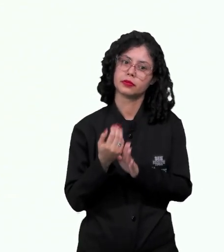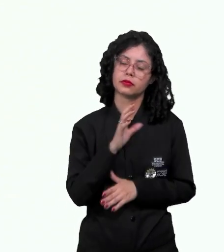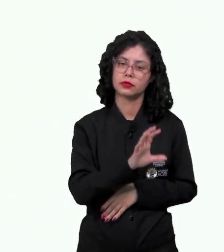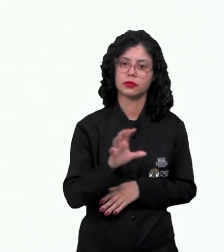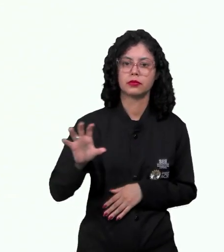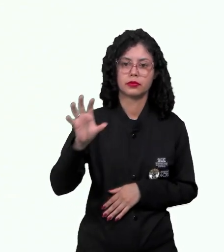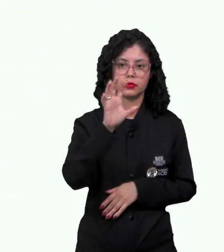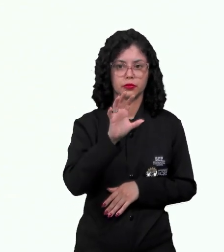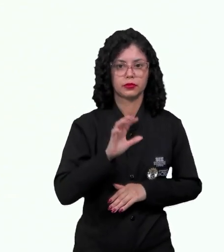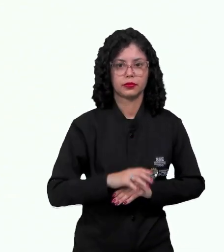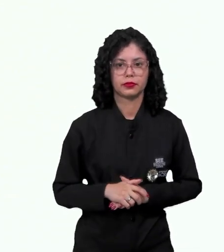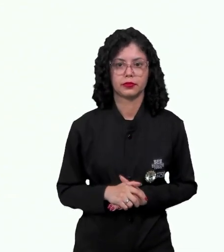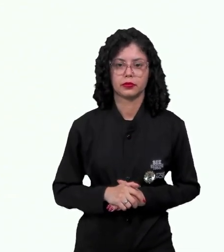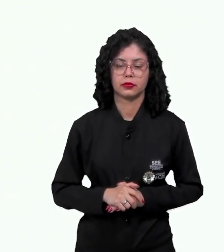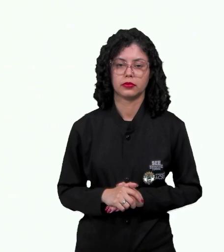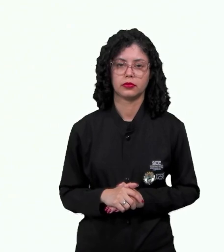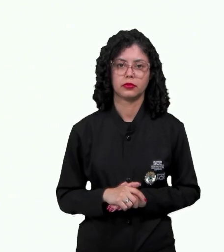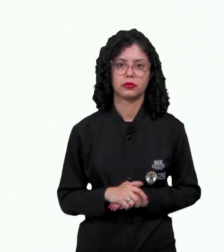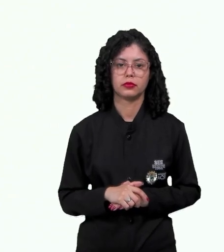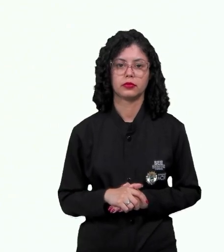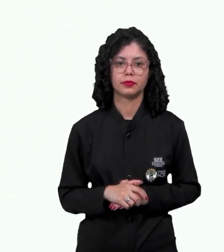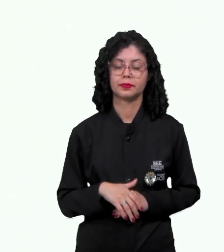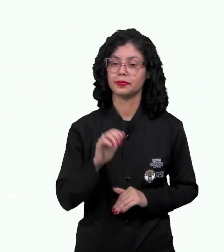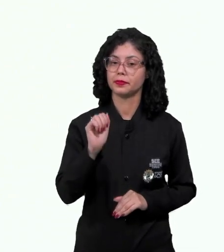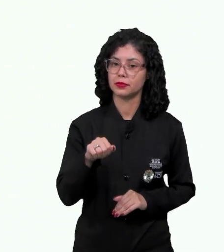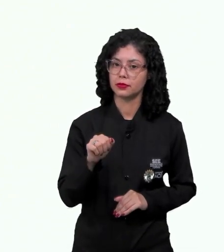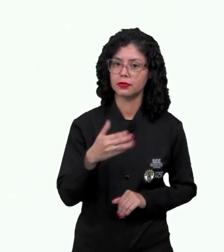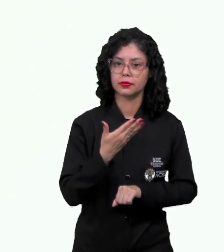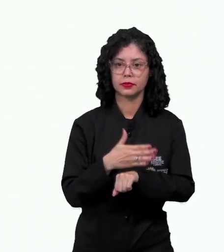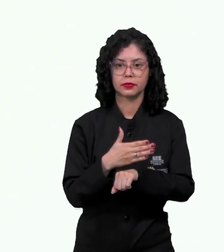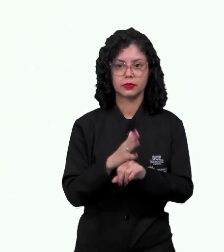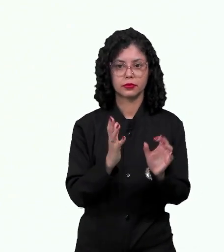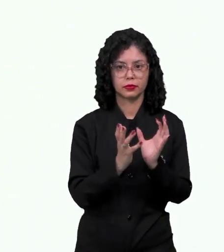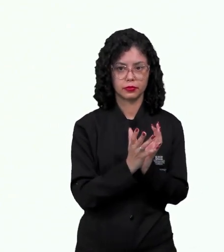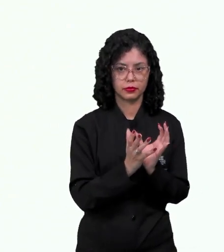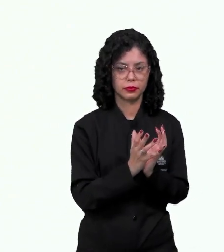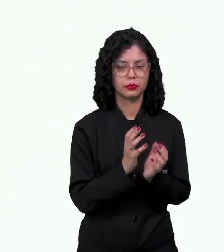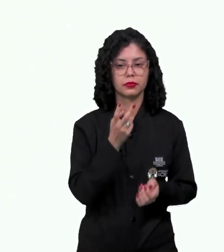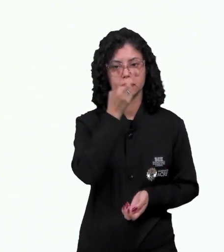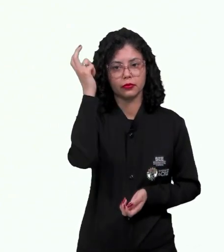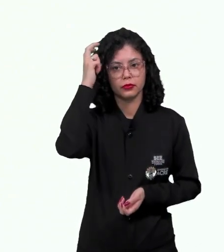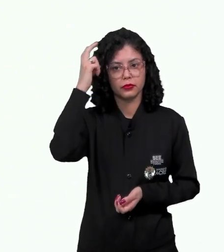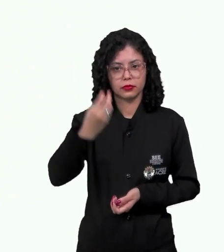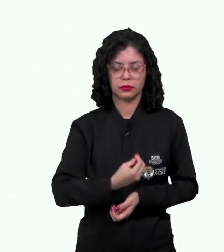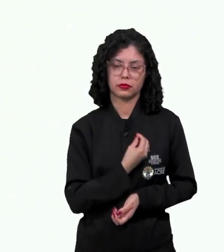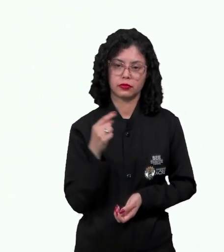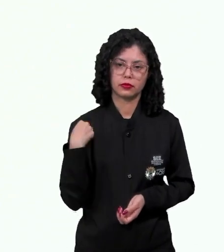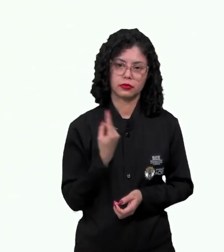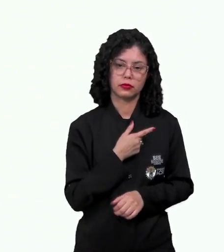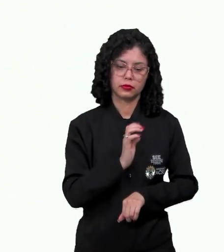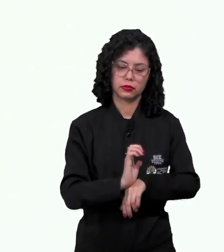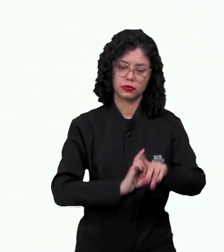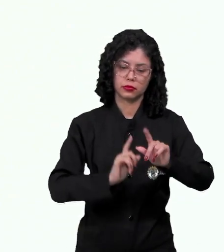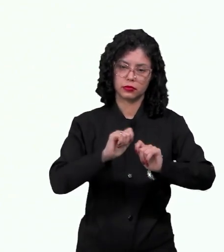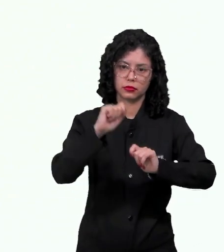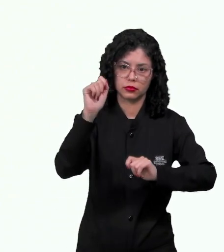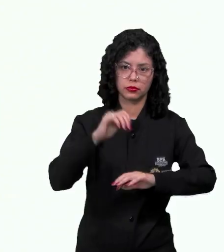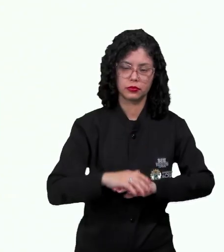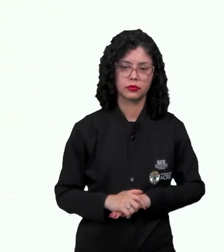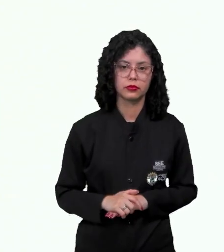e produtos regionais é sim uma prática cultural coletiva presente no nosso estado,